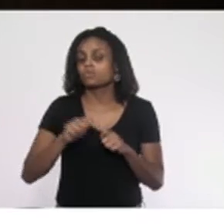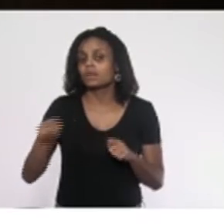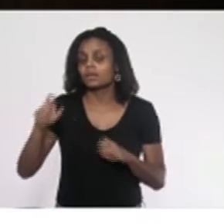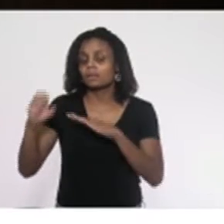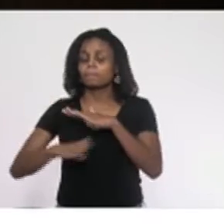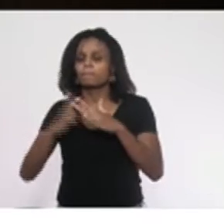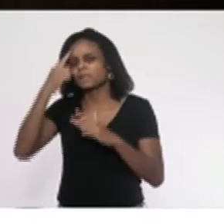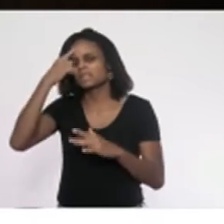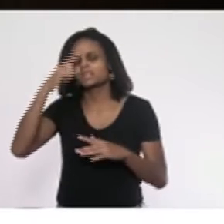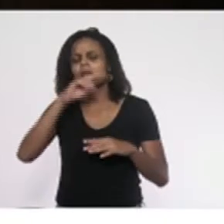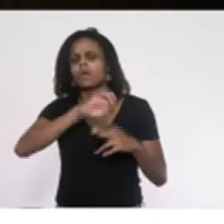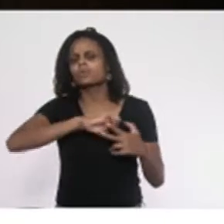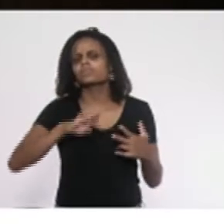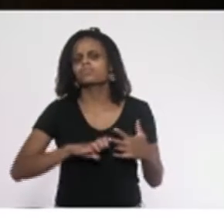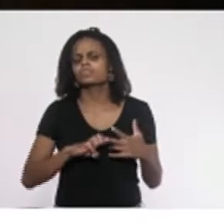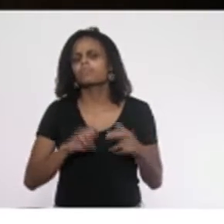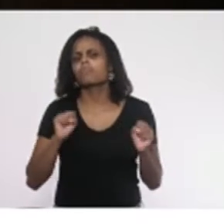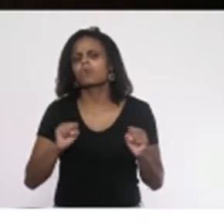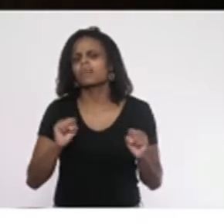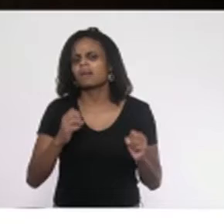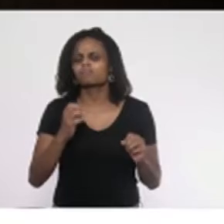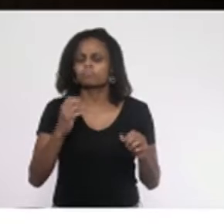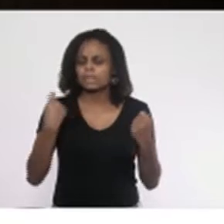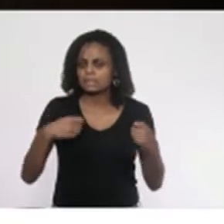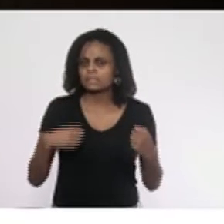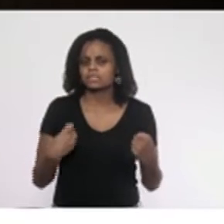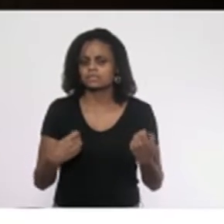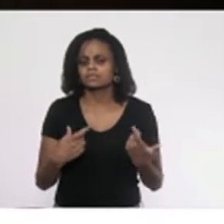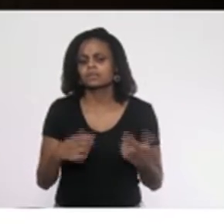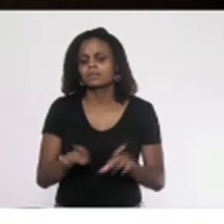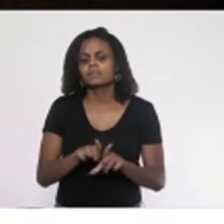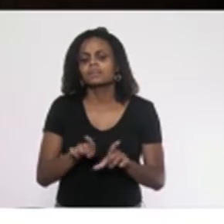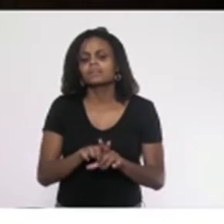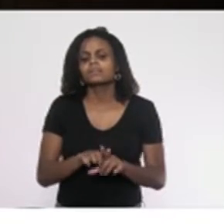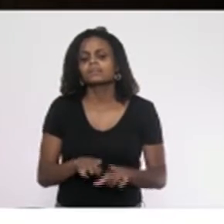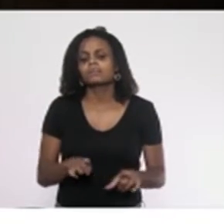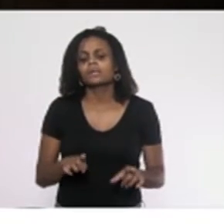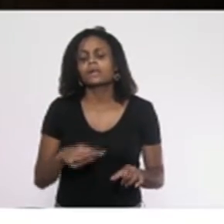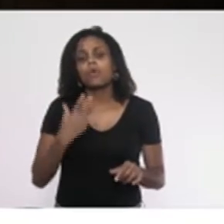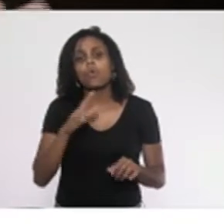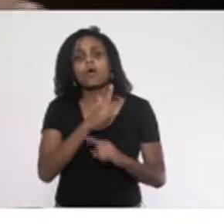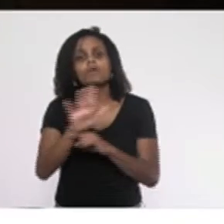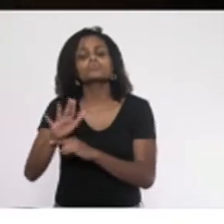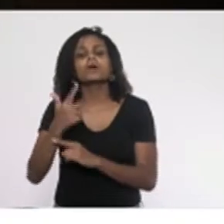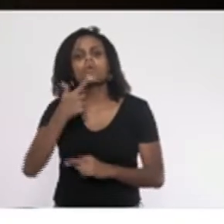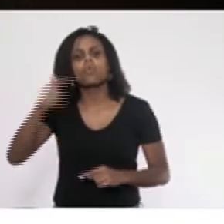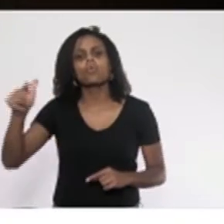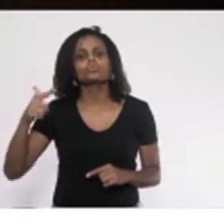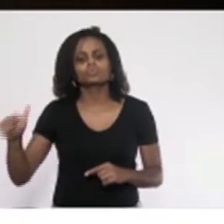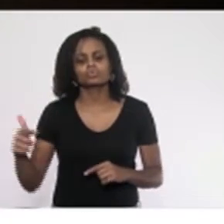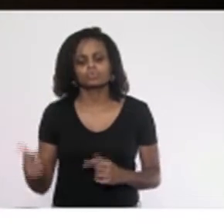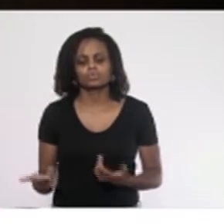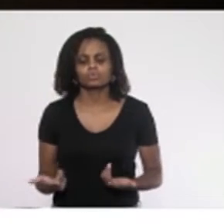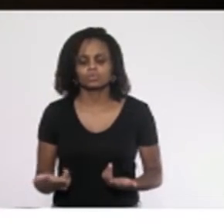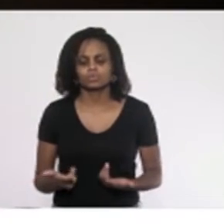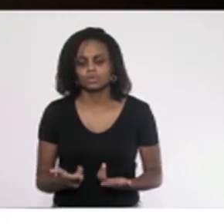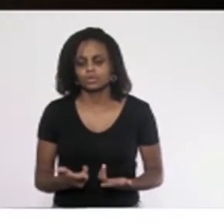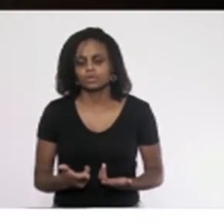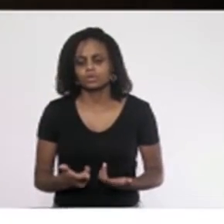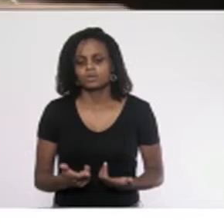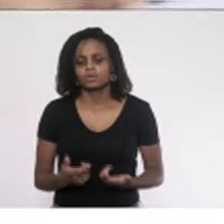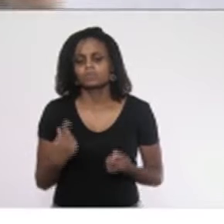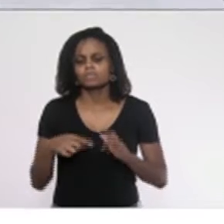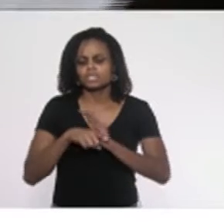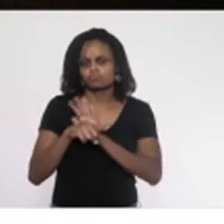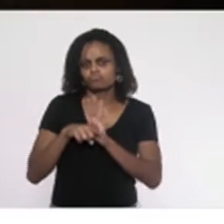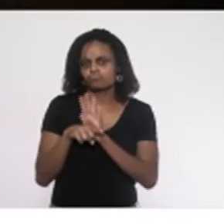não esteja também, pode furar a fila para privilegiar um outro terceiro em troca de alguma vantagem ilícita que deve ser apurado pelas instâncias corretas e